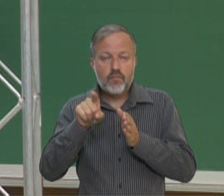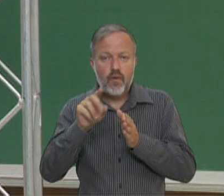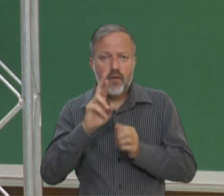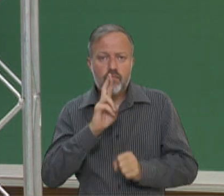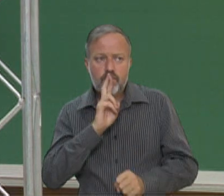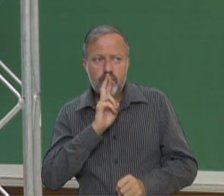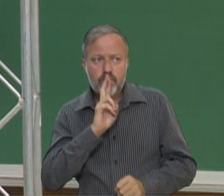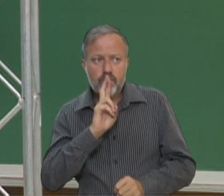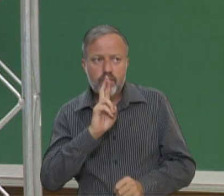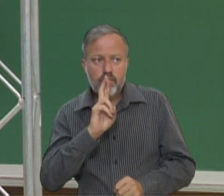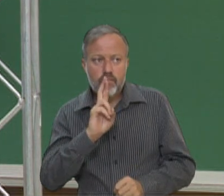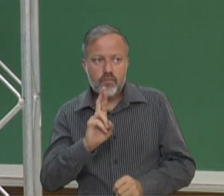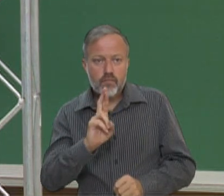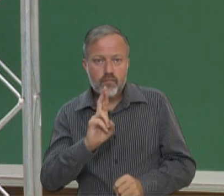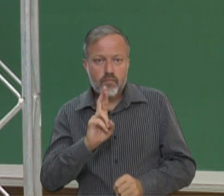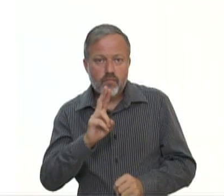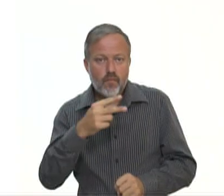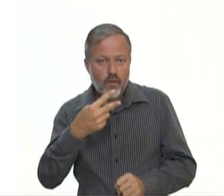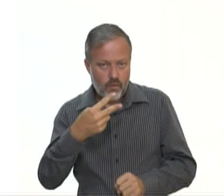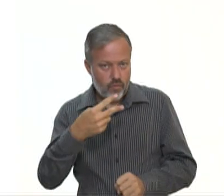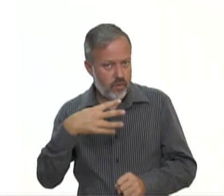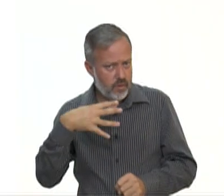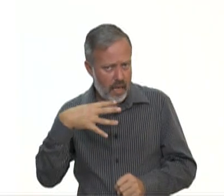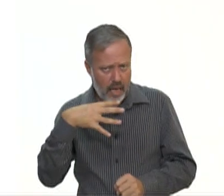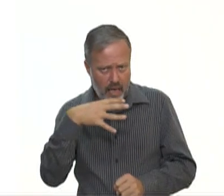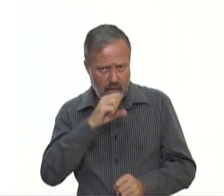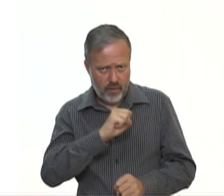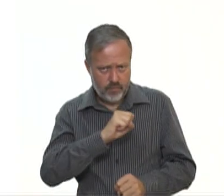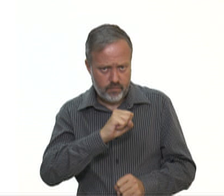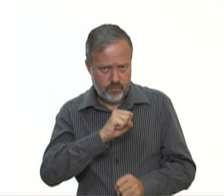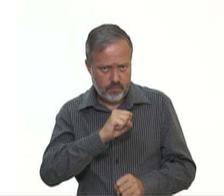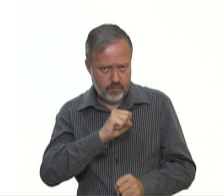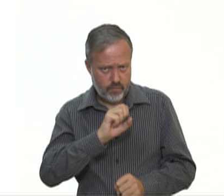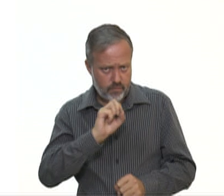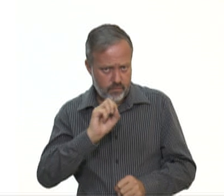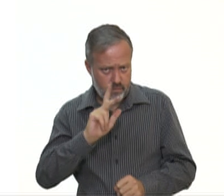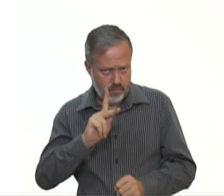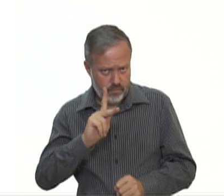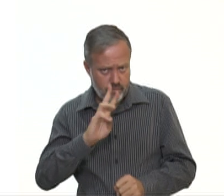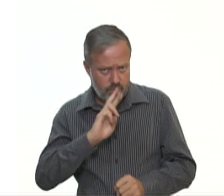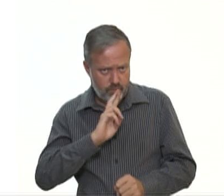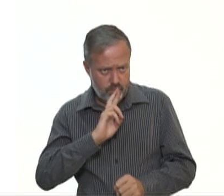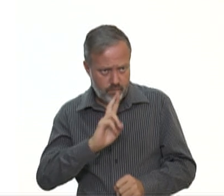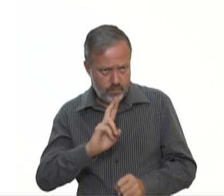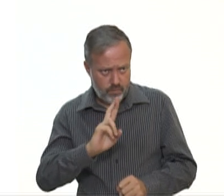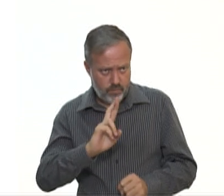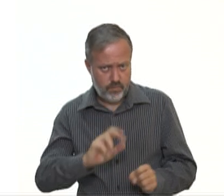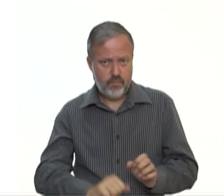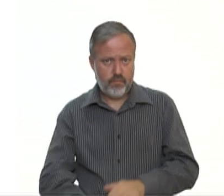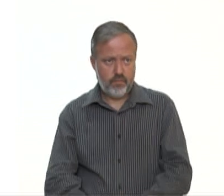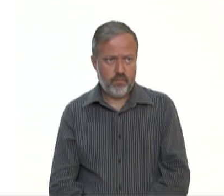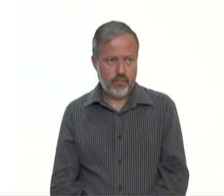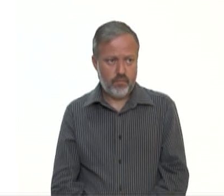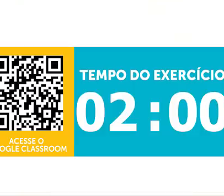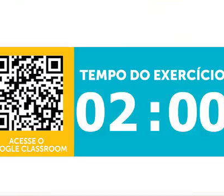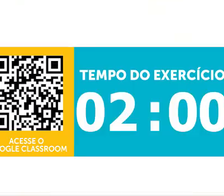essas duas questões curtas, ok? Vou deixar algum tempo para vocês fazerem essas duas questões agora.